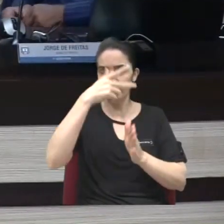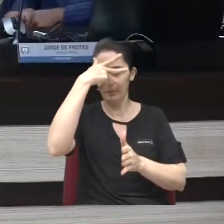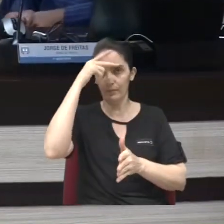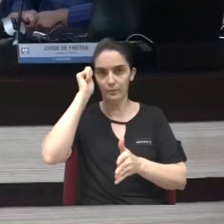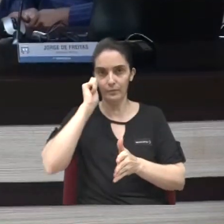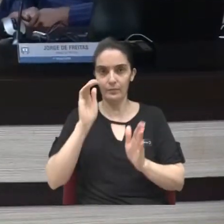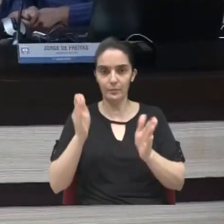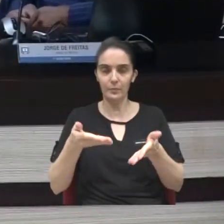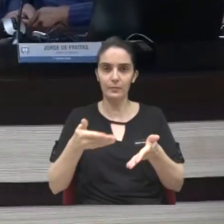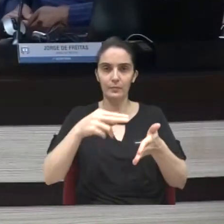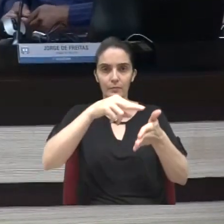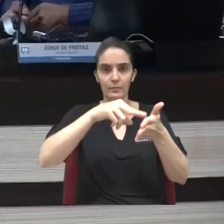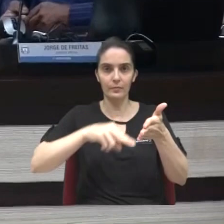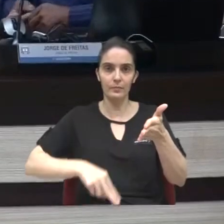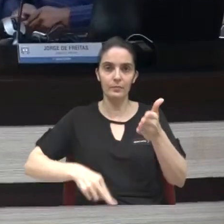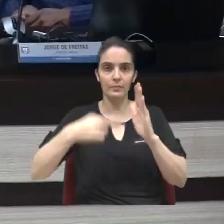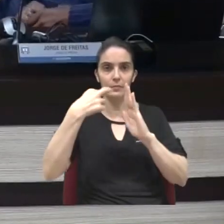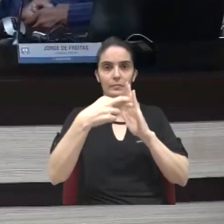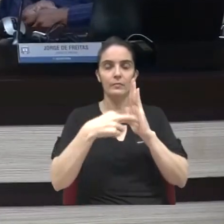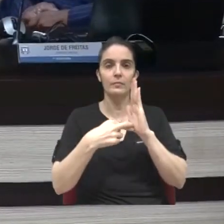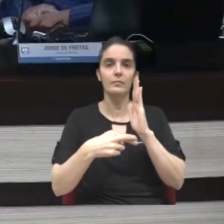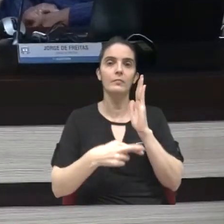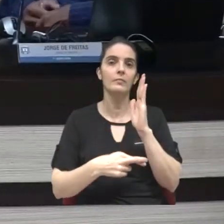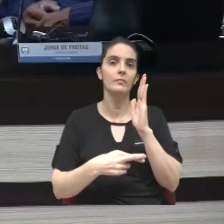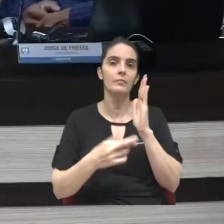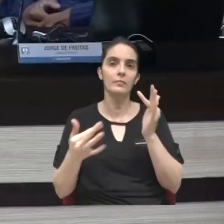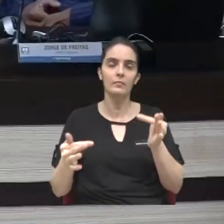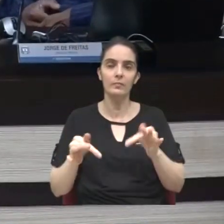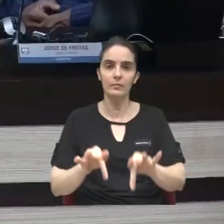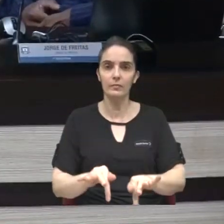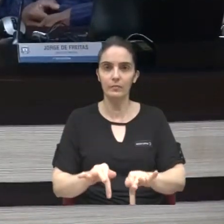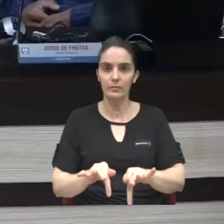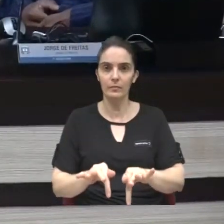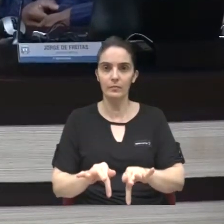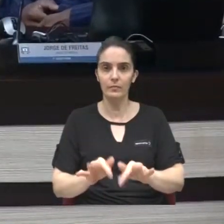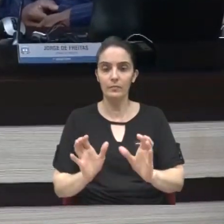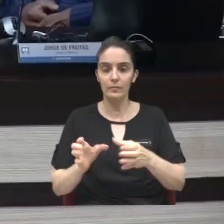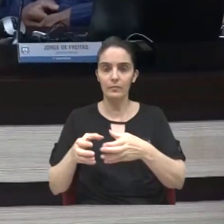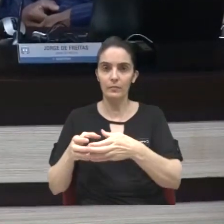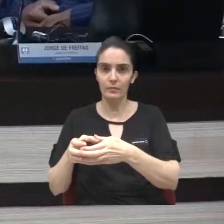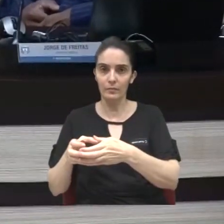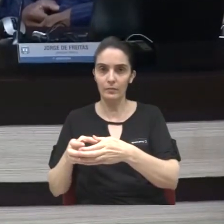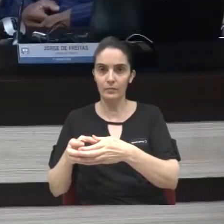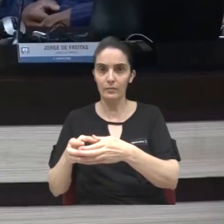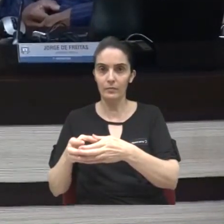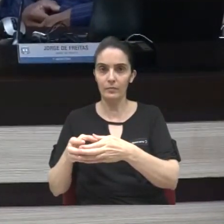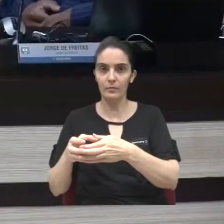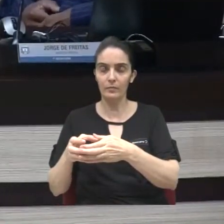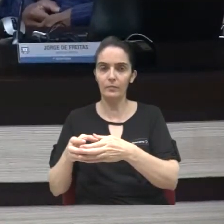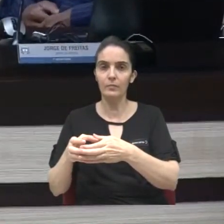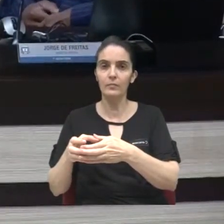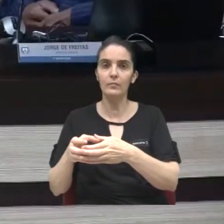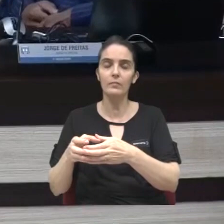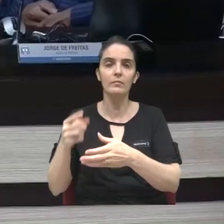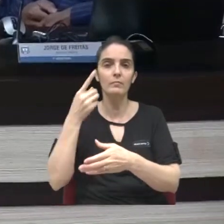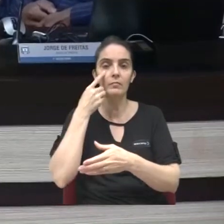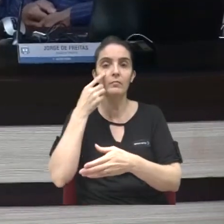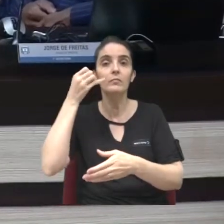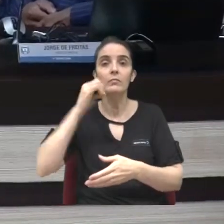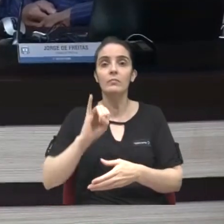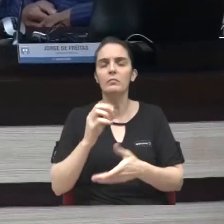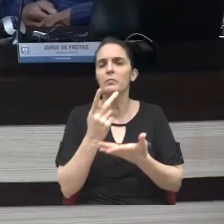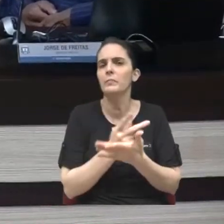do relatório final da Comissão Parlamentar de Inquérito com finalidade de apurar irregularidades praticadas